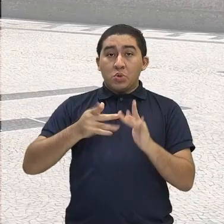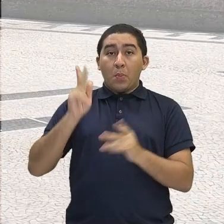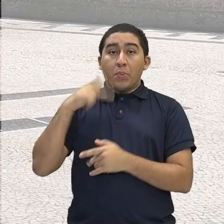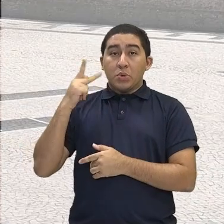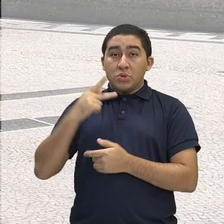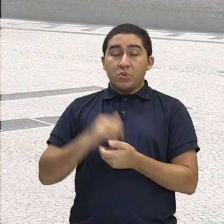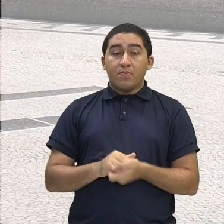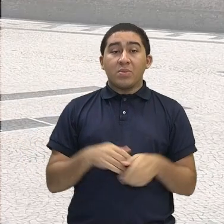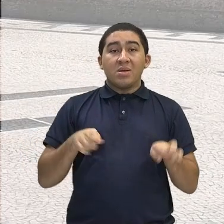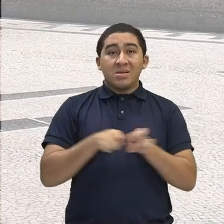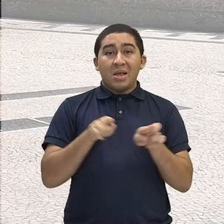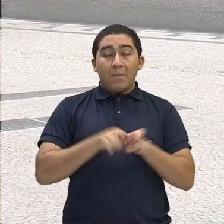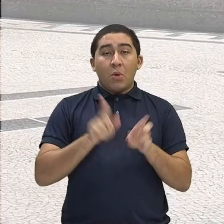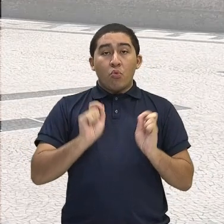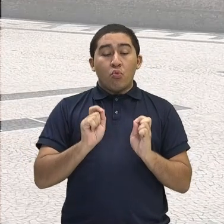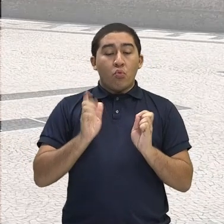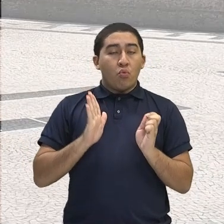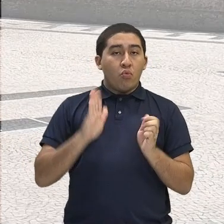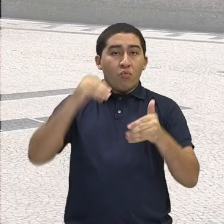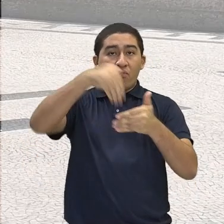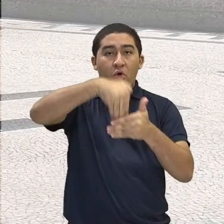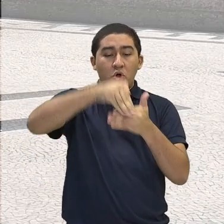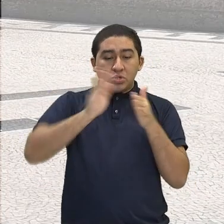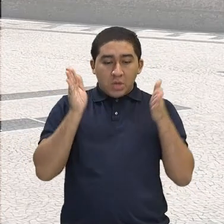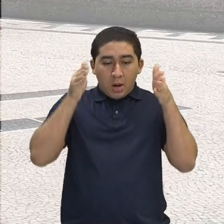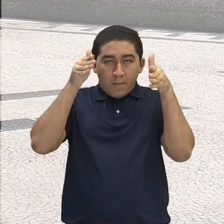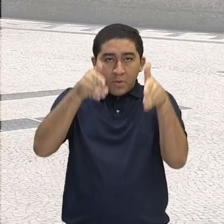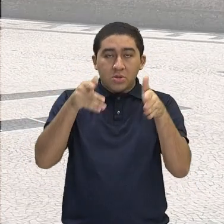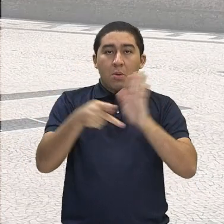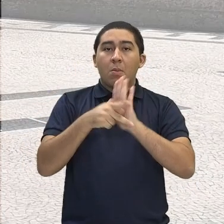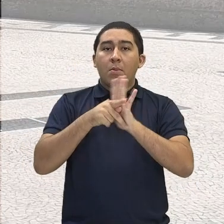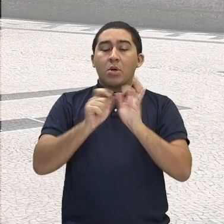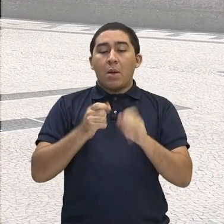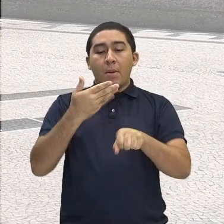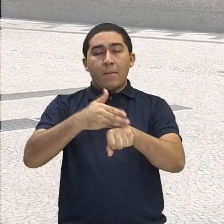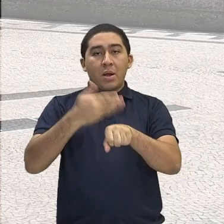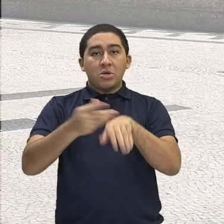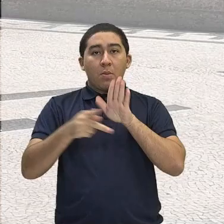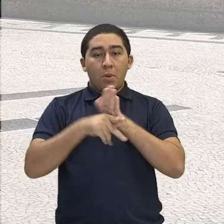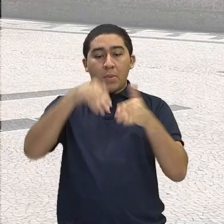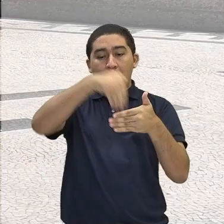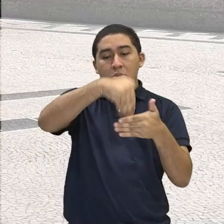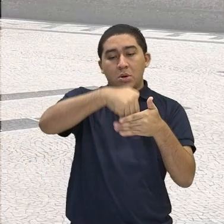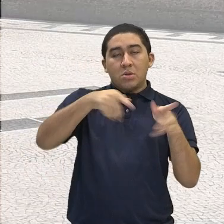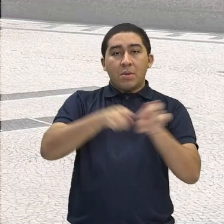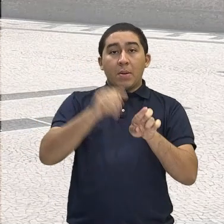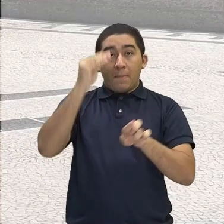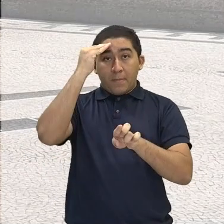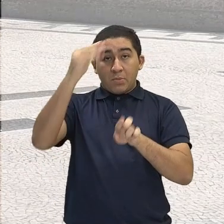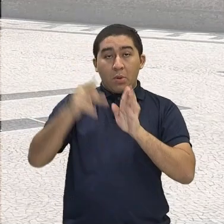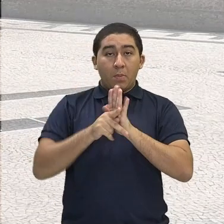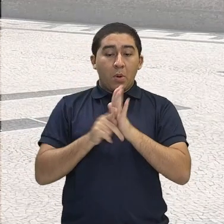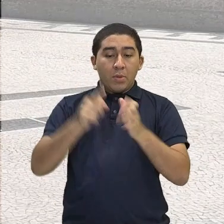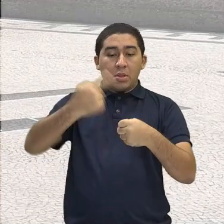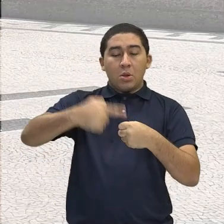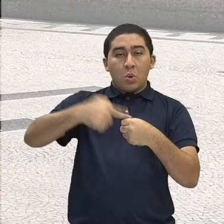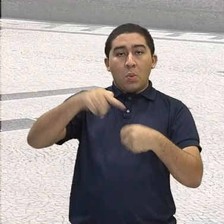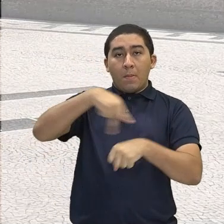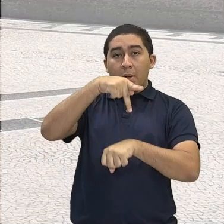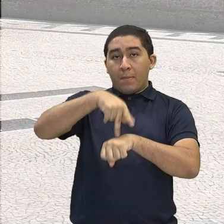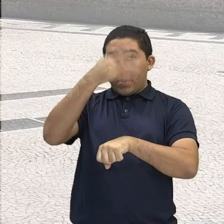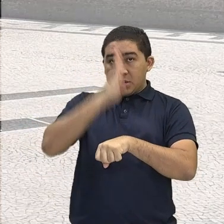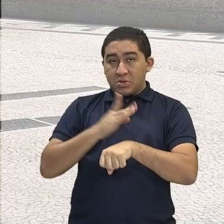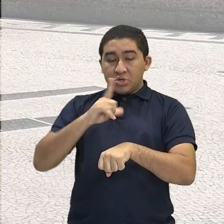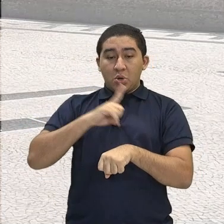do voto de cabresto, que era uma prática de coação eleitoral e era executada principalmente no interior brasileiro, com a figura ali